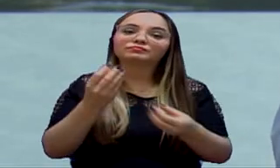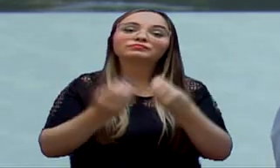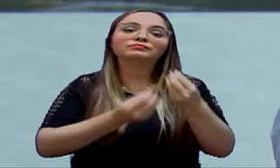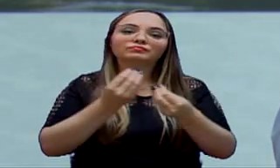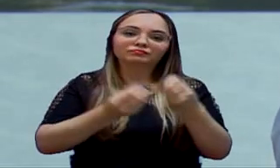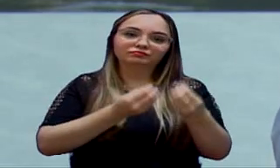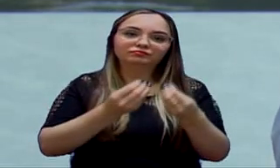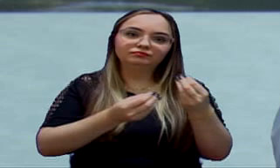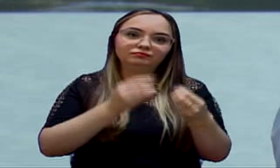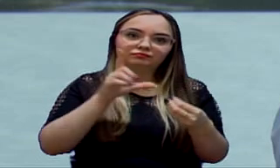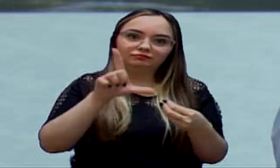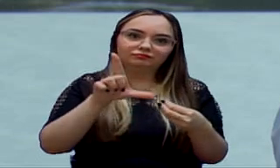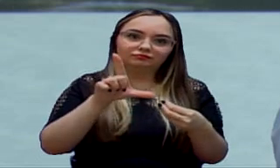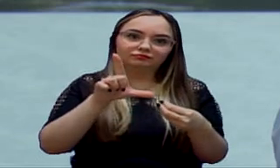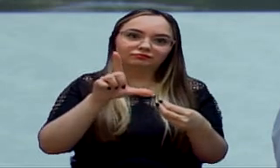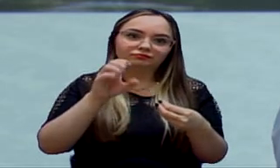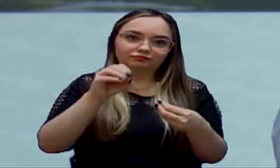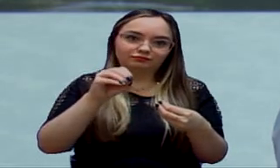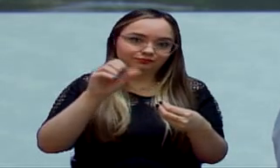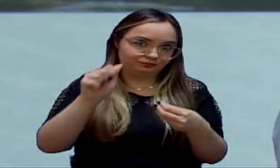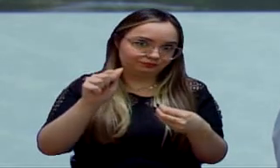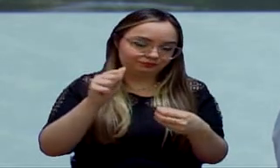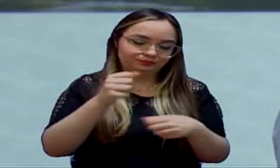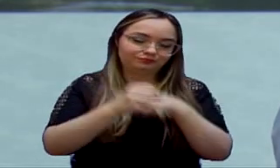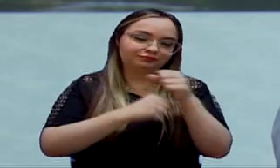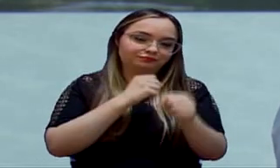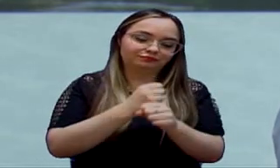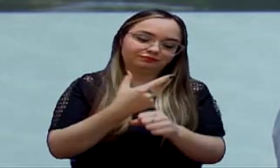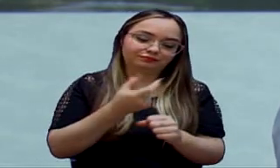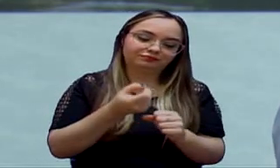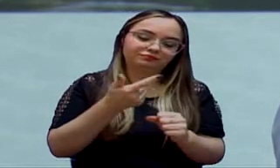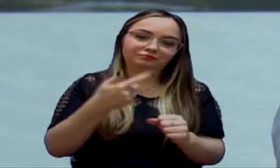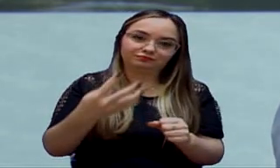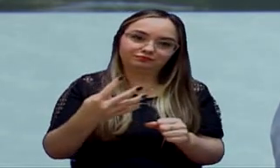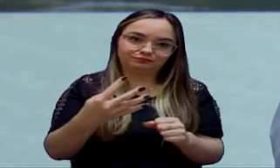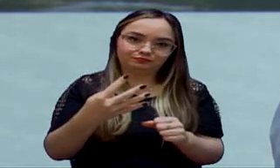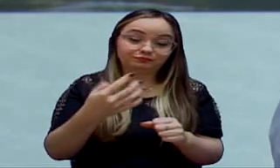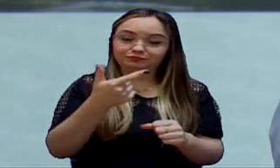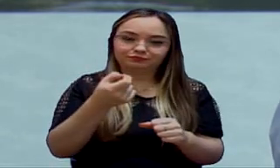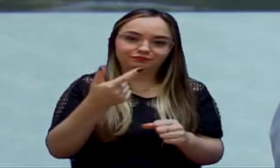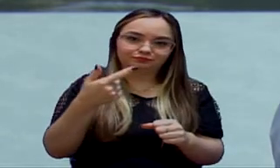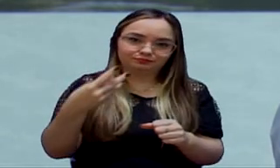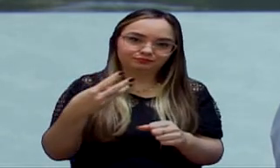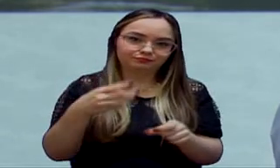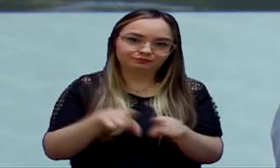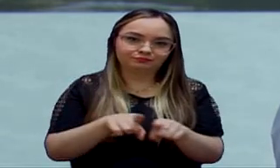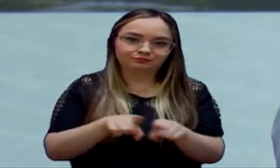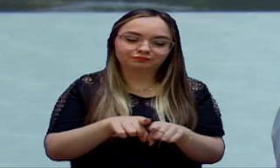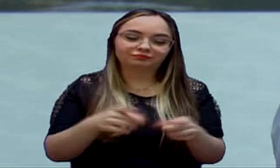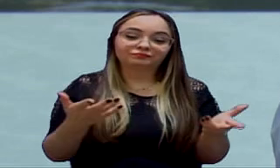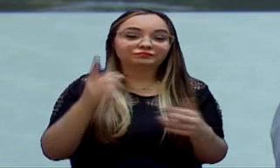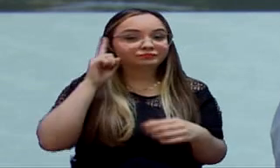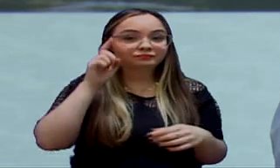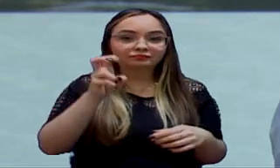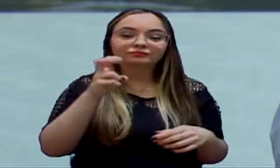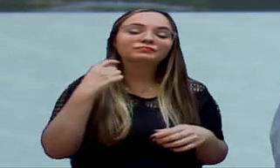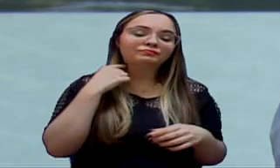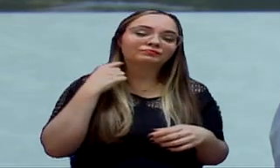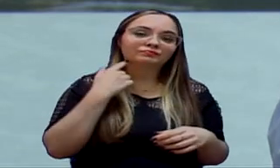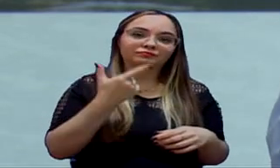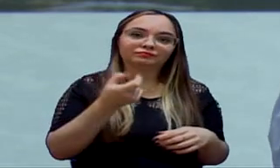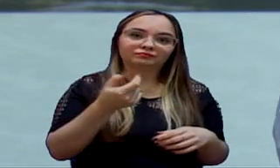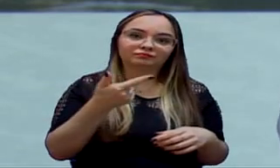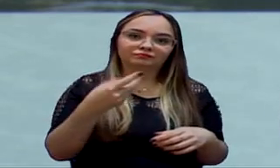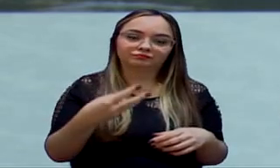orçamentária de 2024 e da outras providências hoje dia 5 de maio de 2023 na primeira